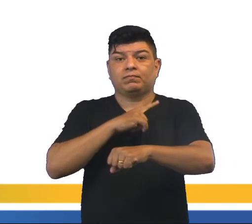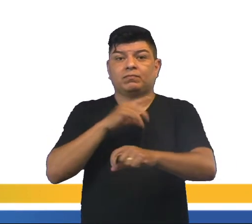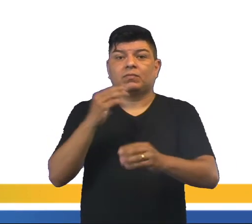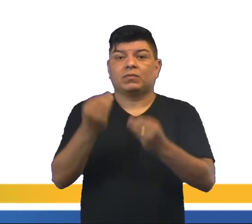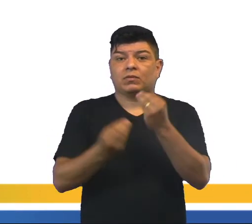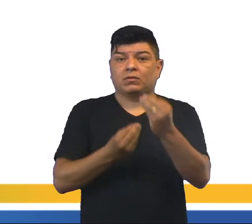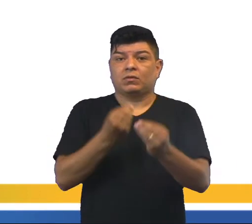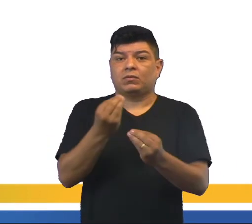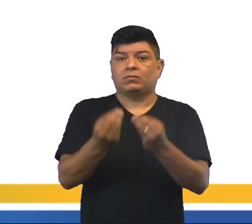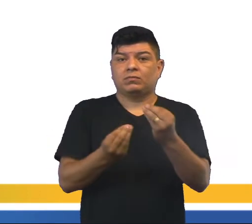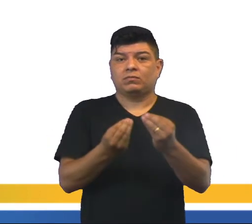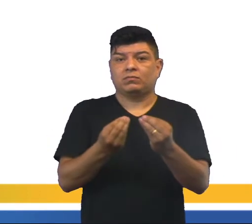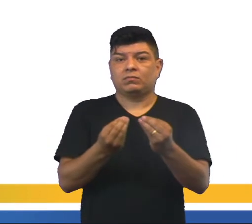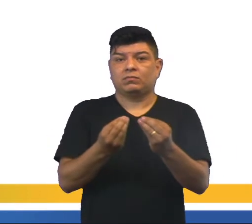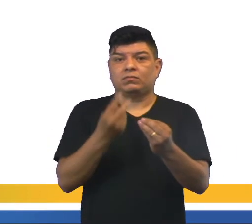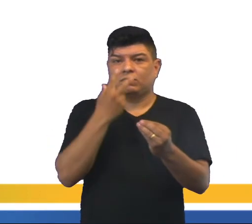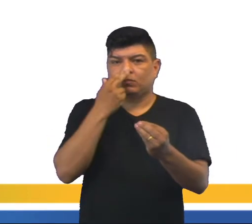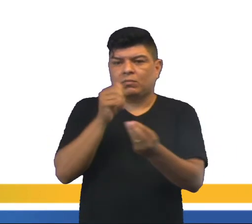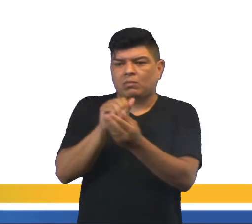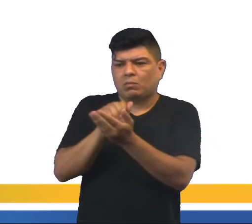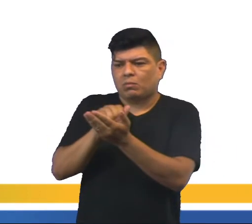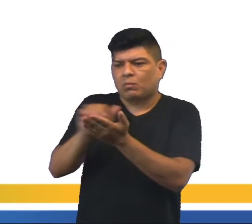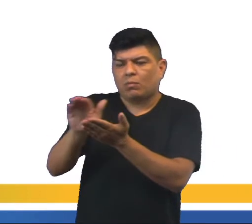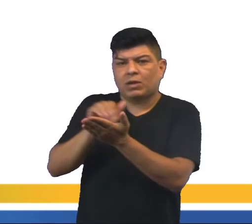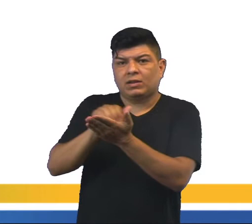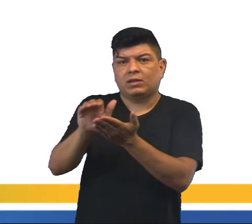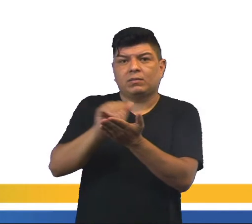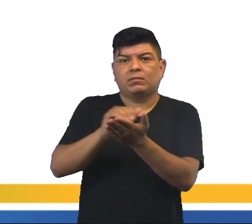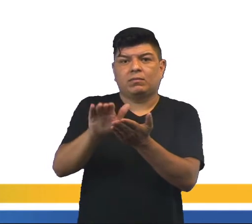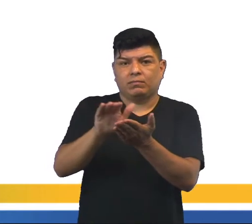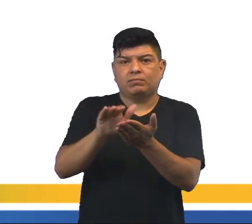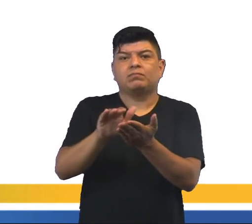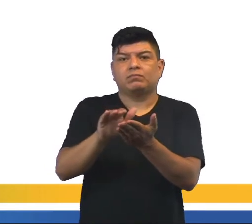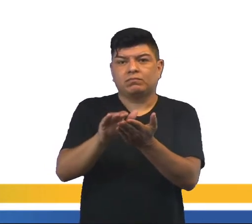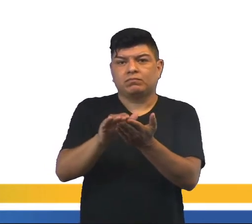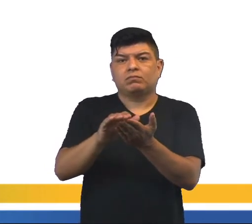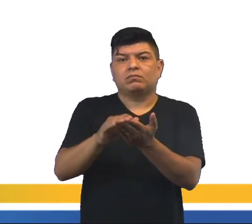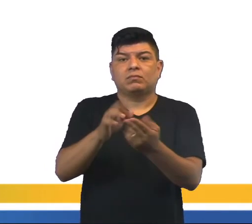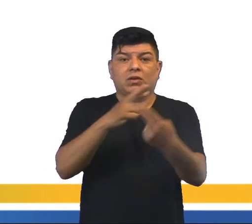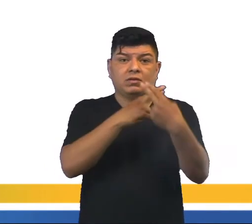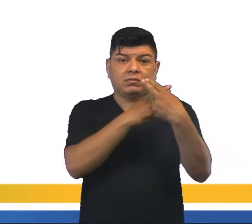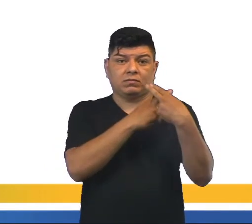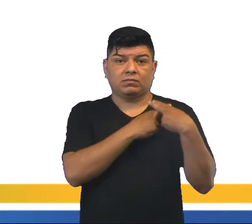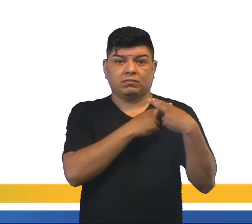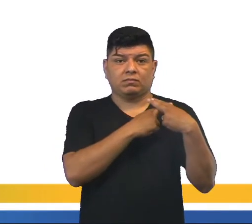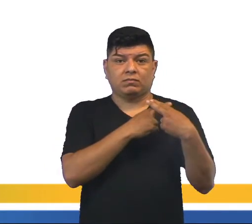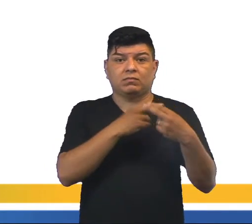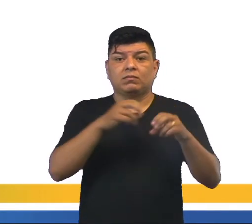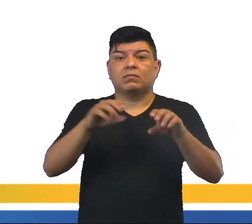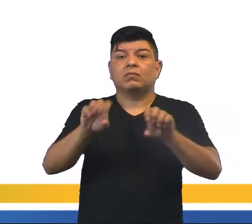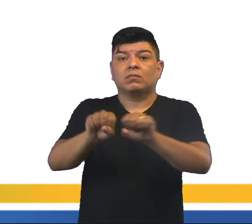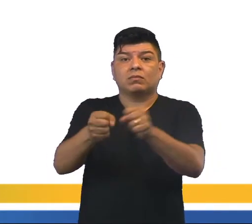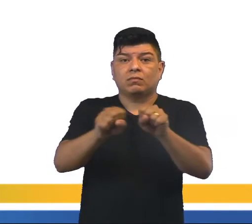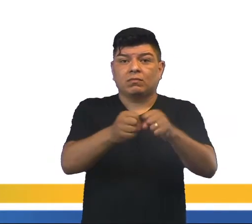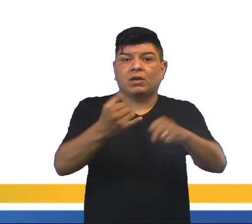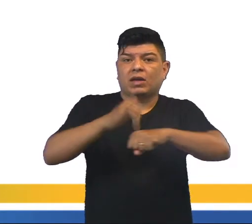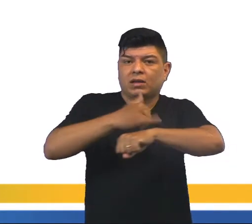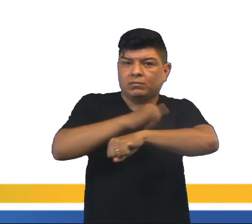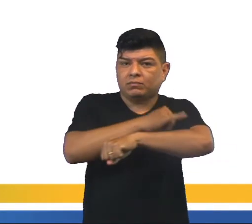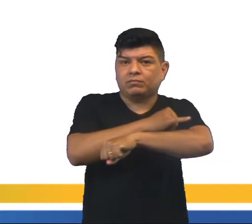como uma espécie de detergente, facilitando a ação das enzimas responsáveis pela quebra de